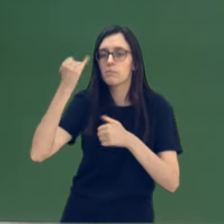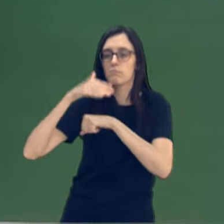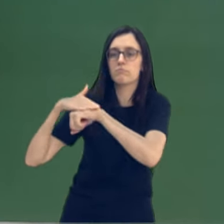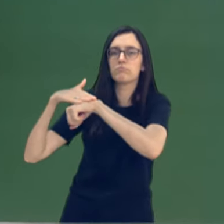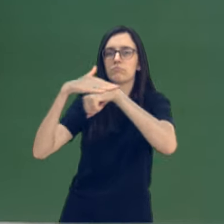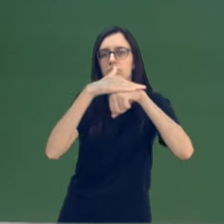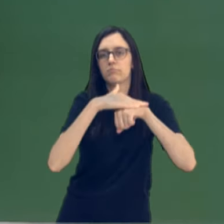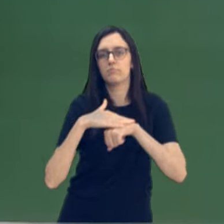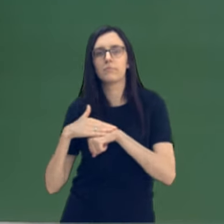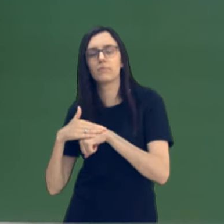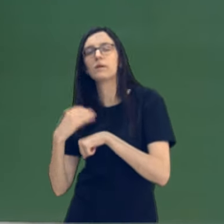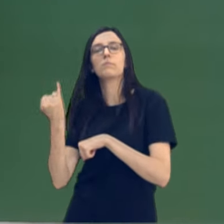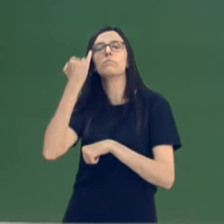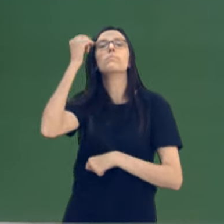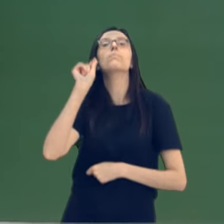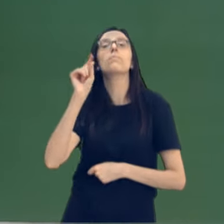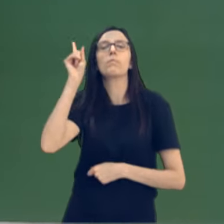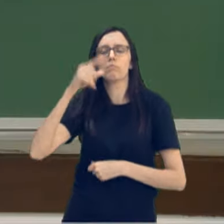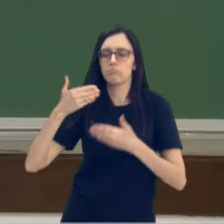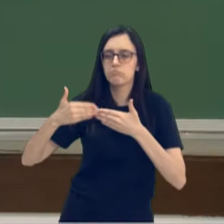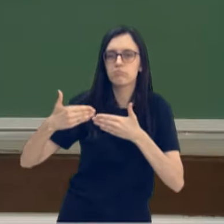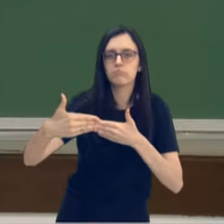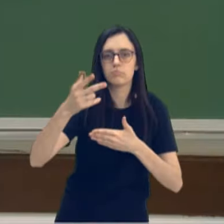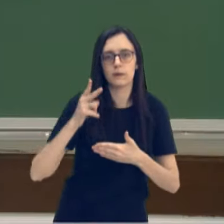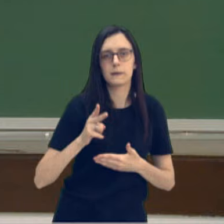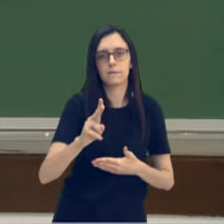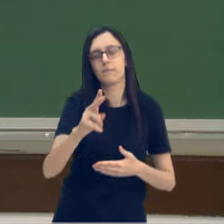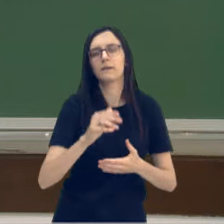lado. Mantenha a sua rotina.